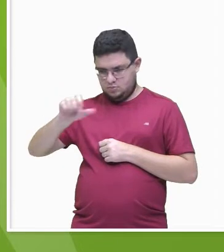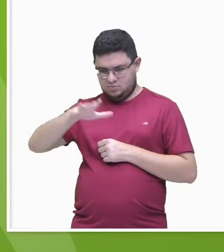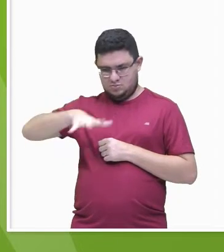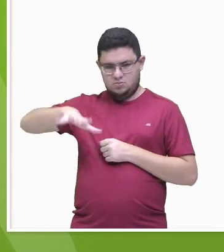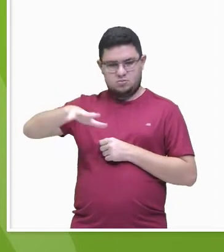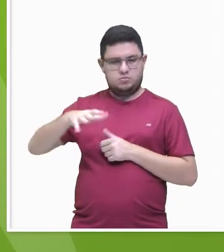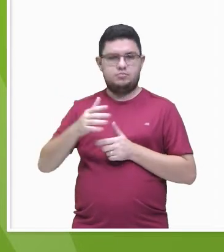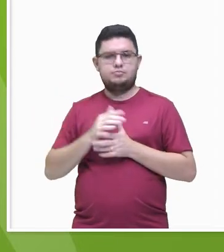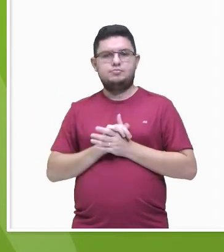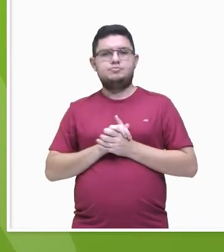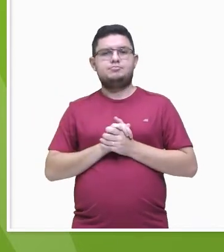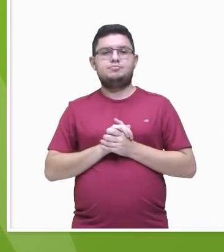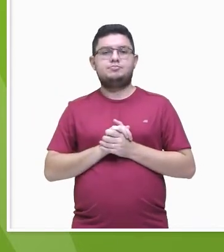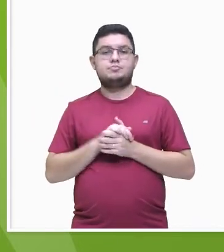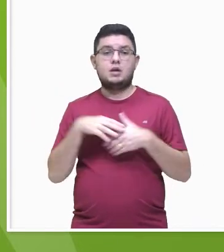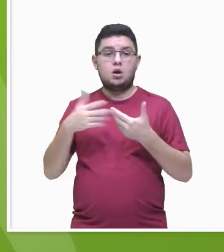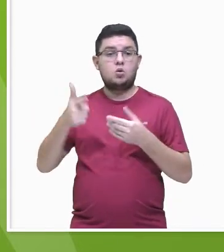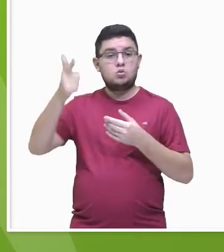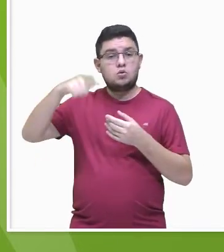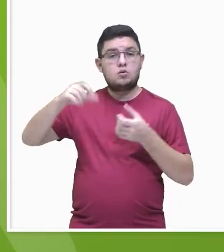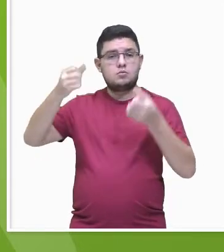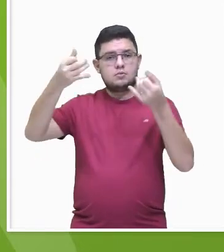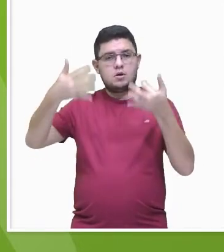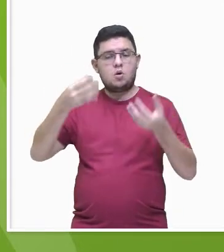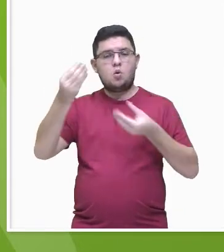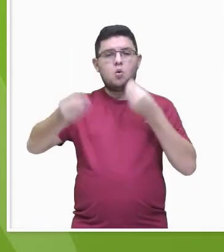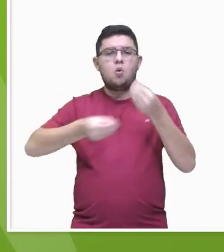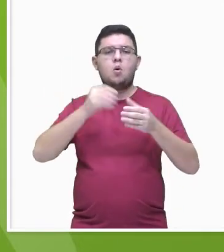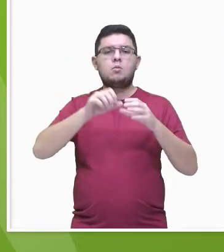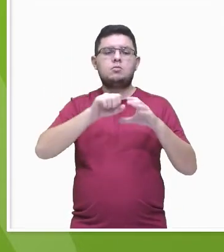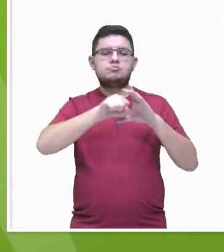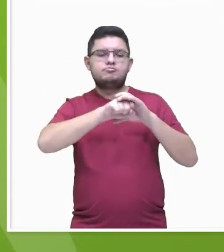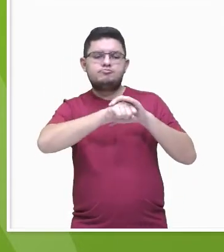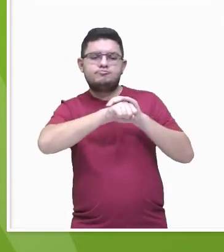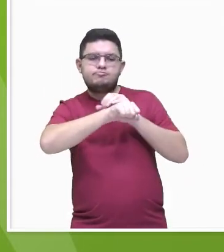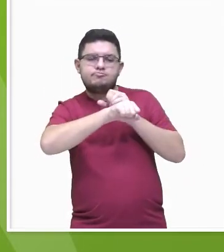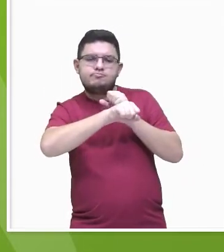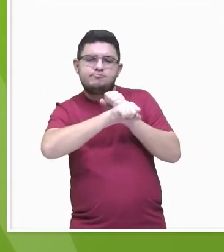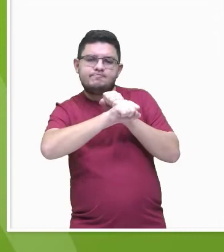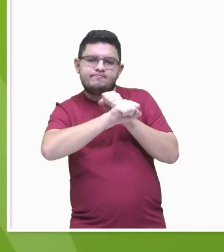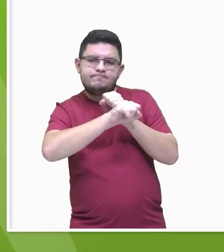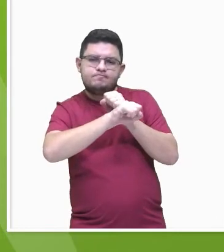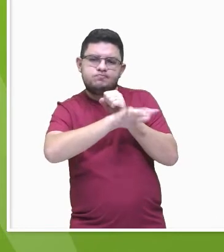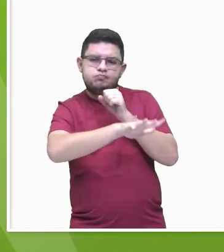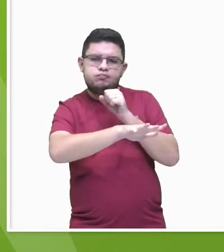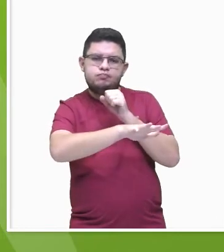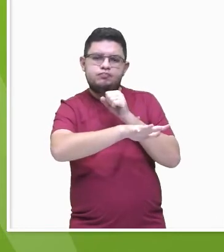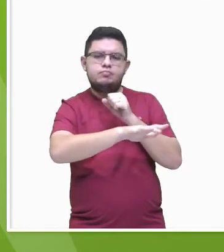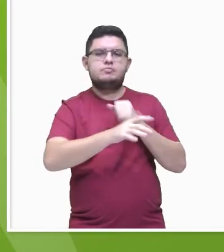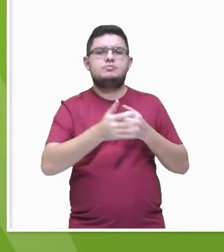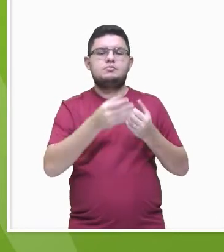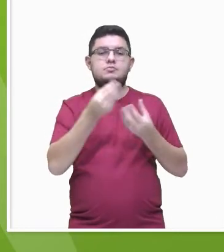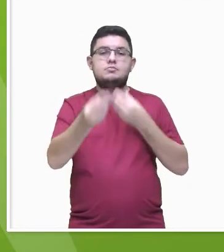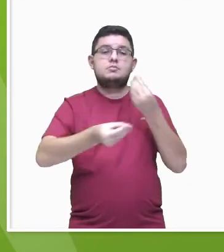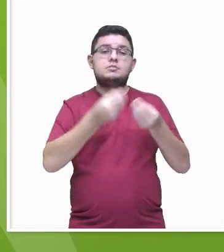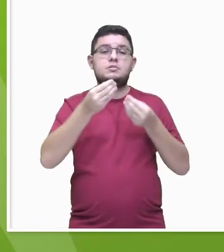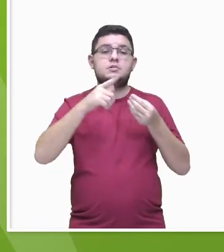mais informações sobre essa excreção. A eliminação de excretas ela é facilitada pelo sistema